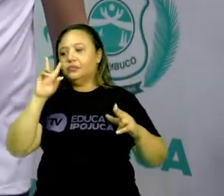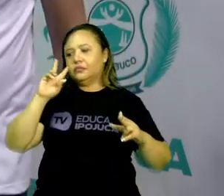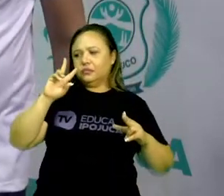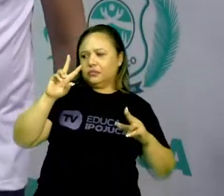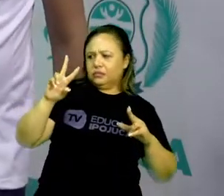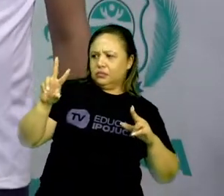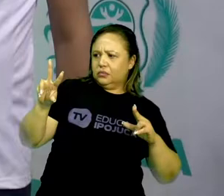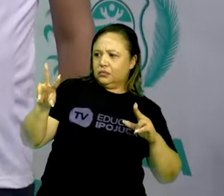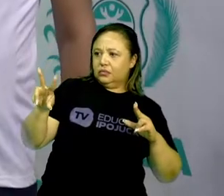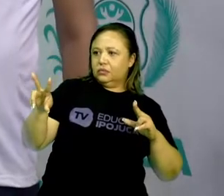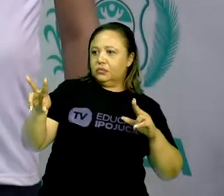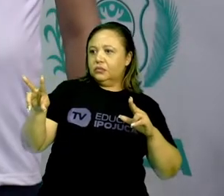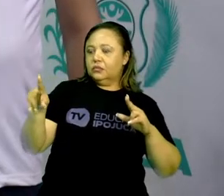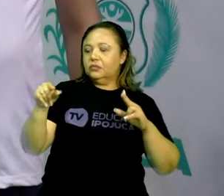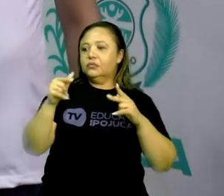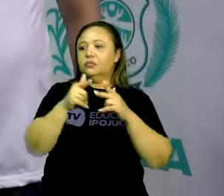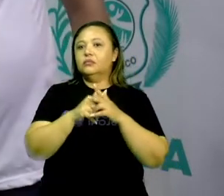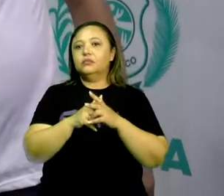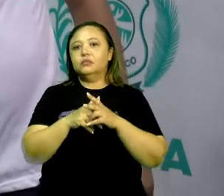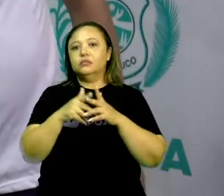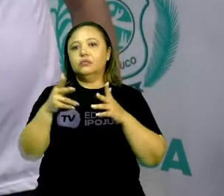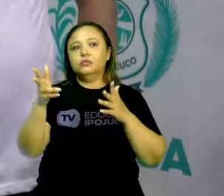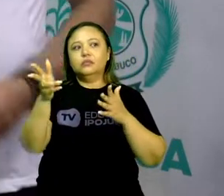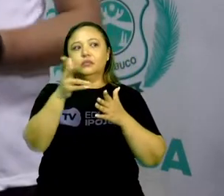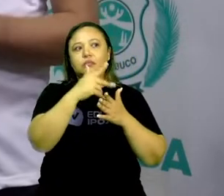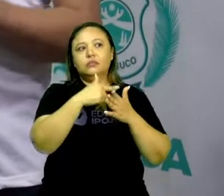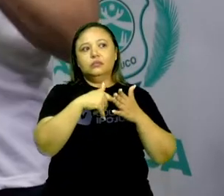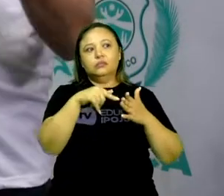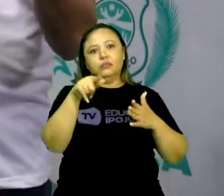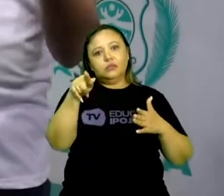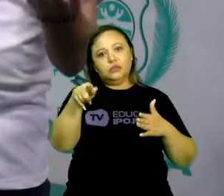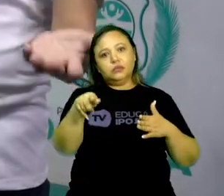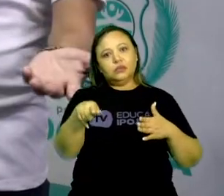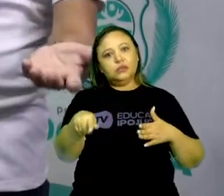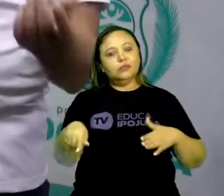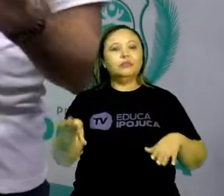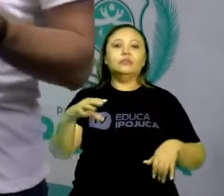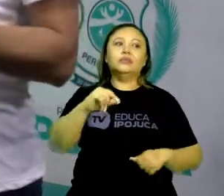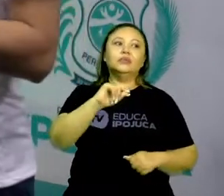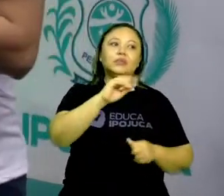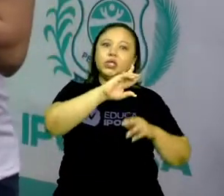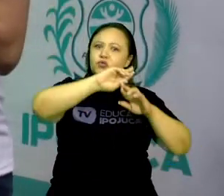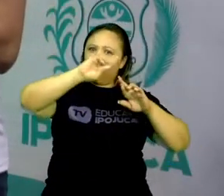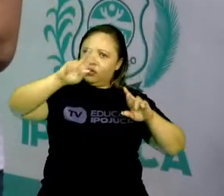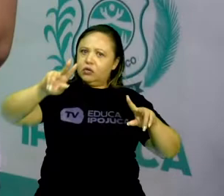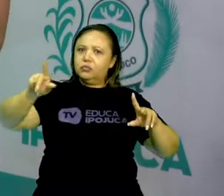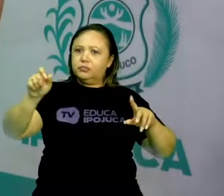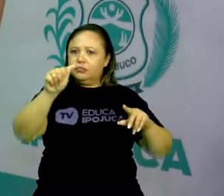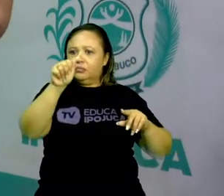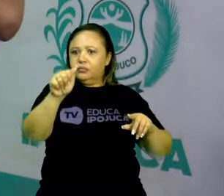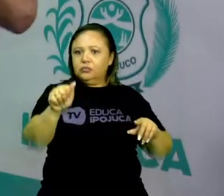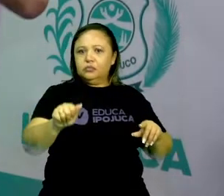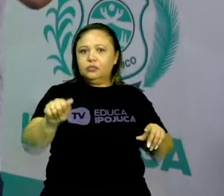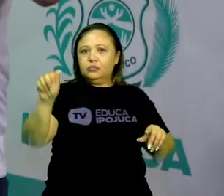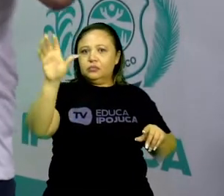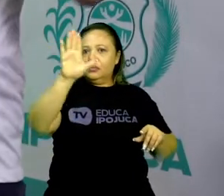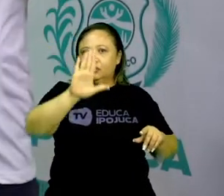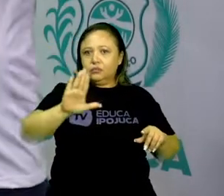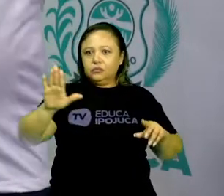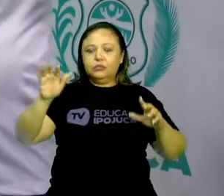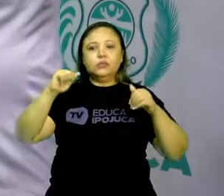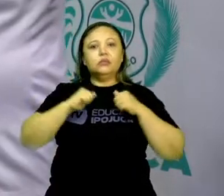por Esmeralda, né? Aquela mina linda, não sei o quê, a Bela e a Fera, né? Então, você